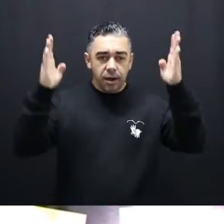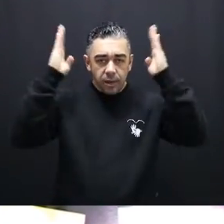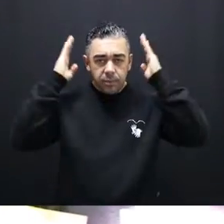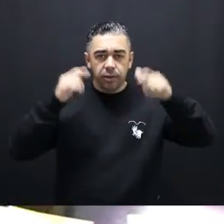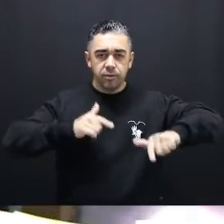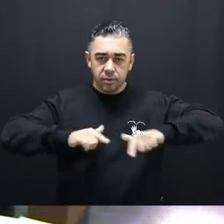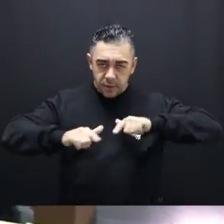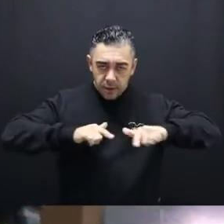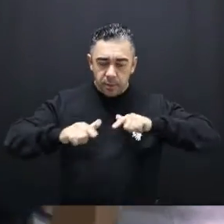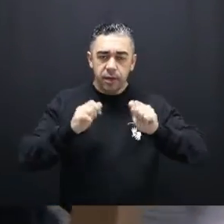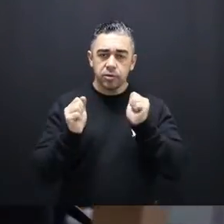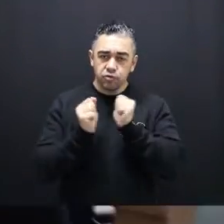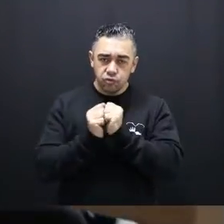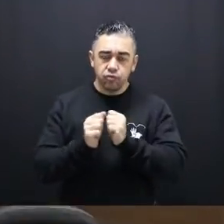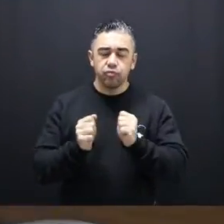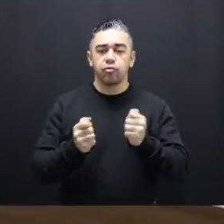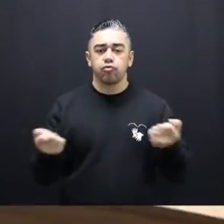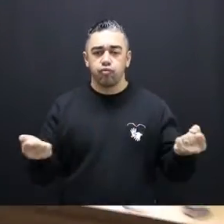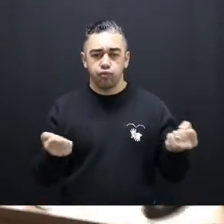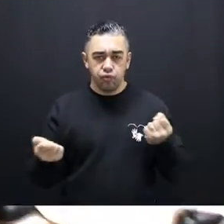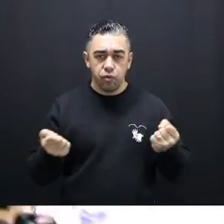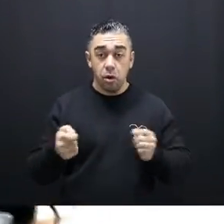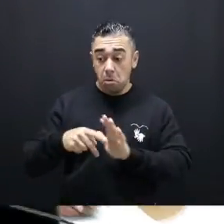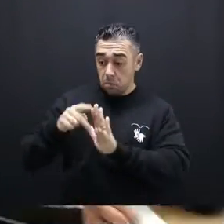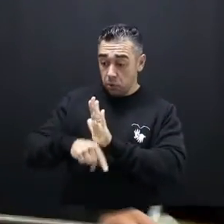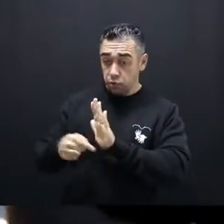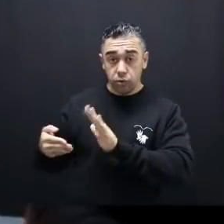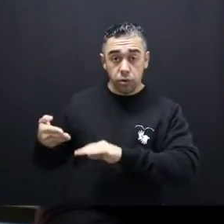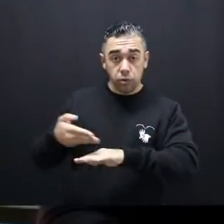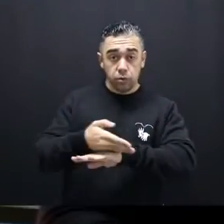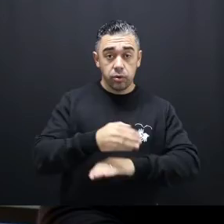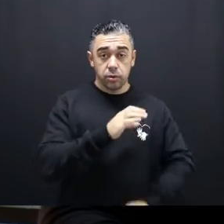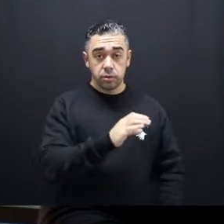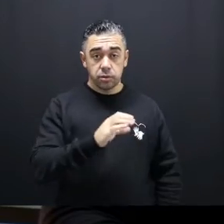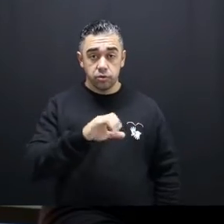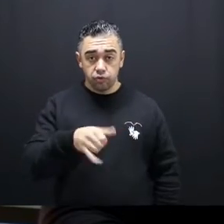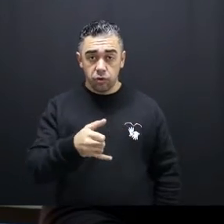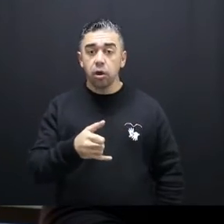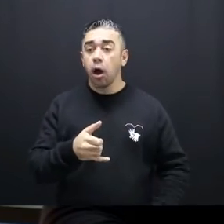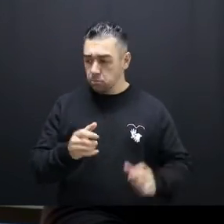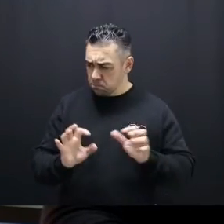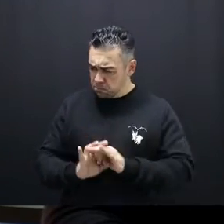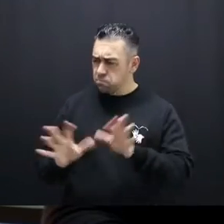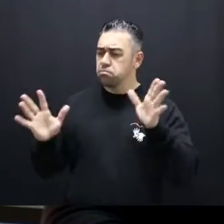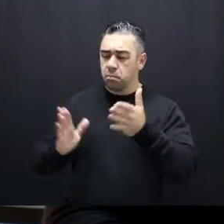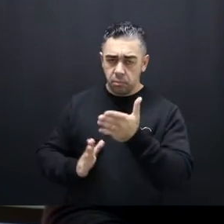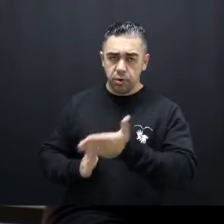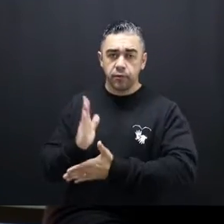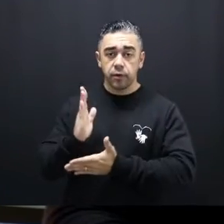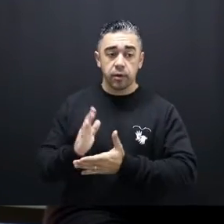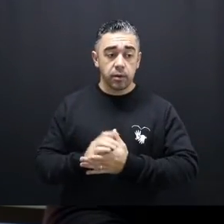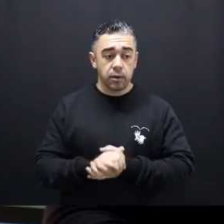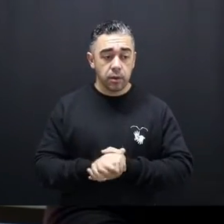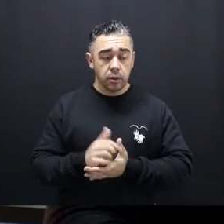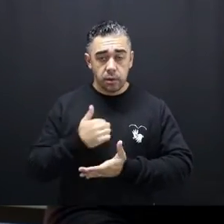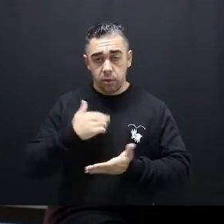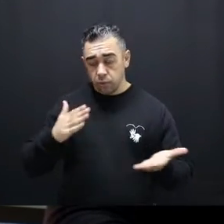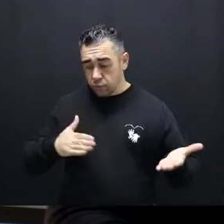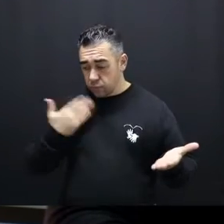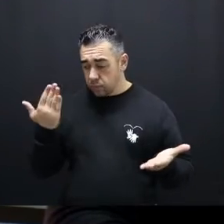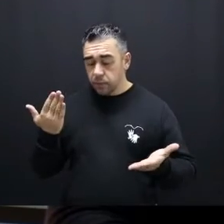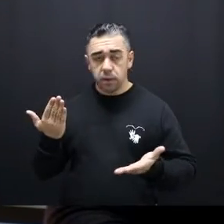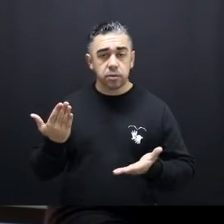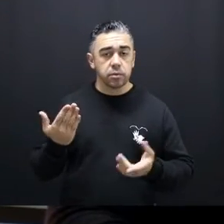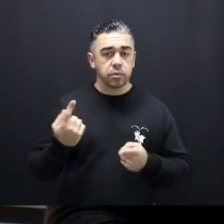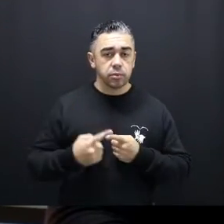trabalhei na estrada com dos projetos entrou na ccj nós não pensamos duas vezes para liberar até fiquei surpreso